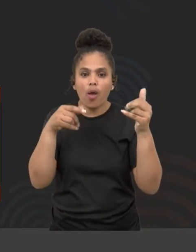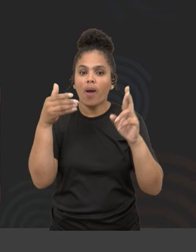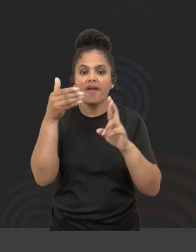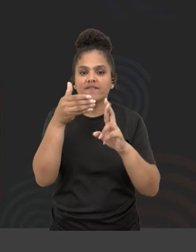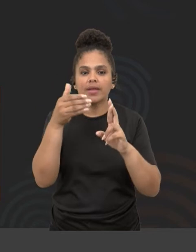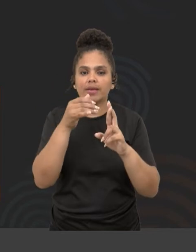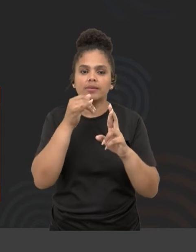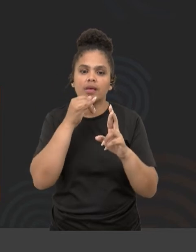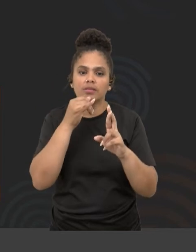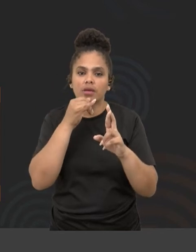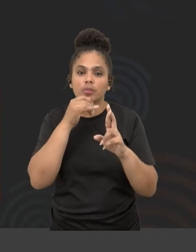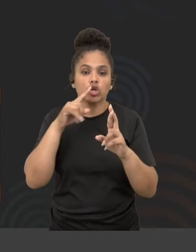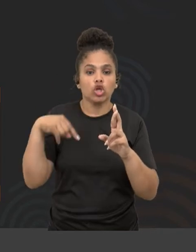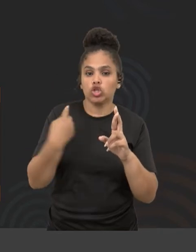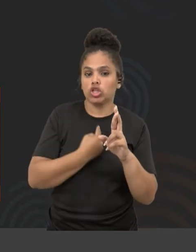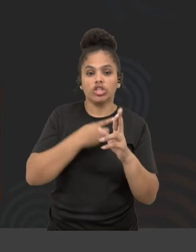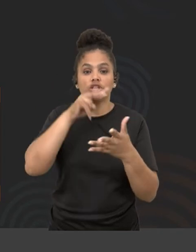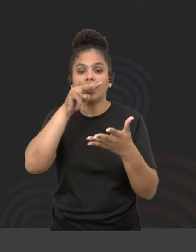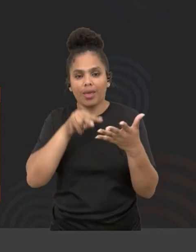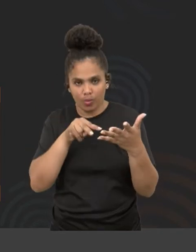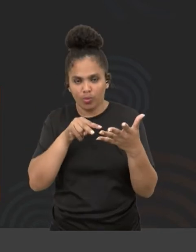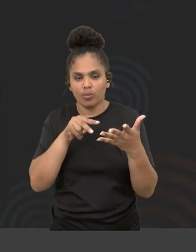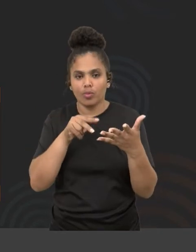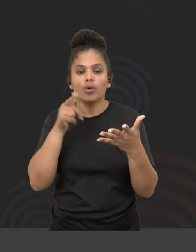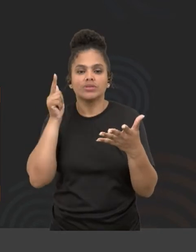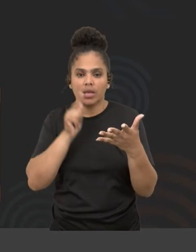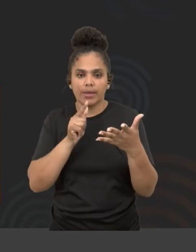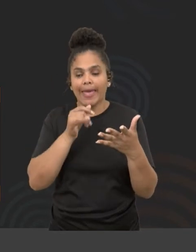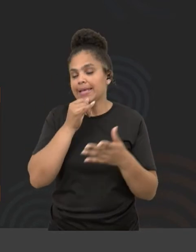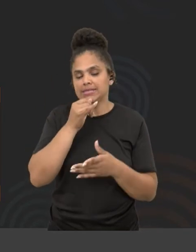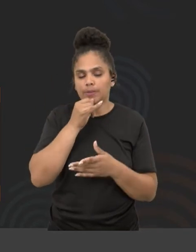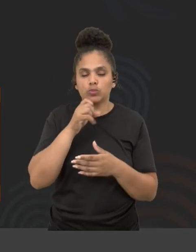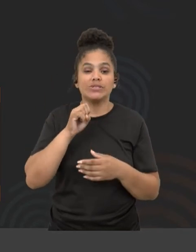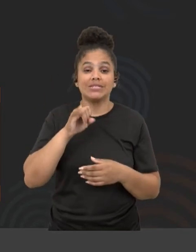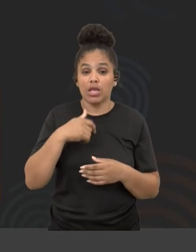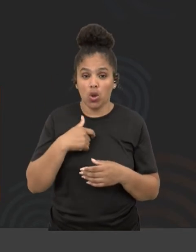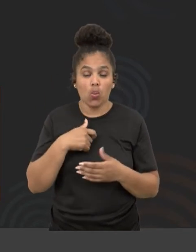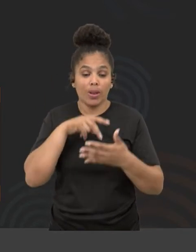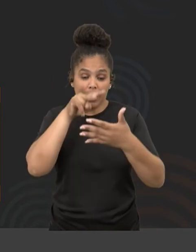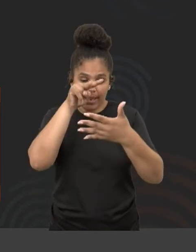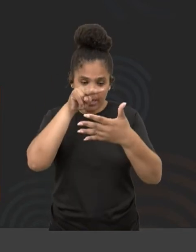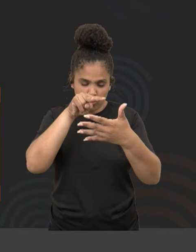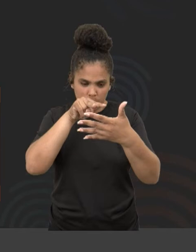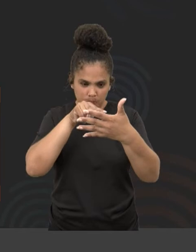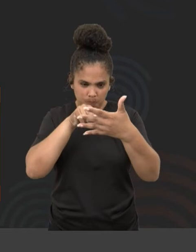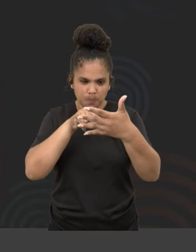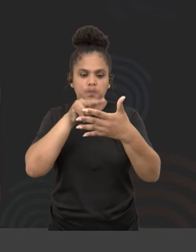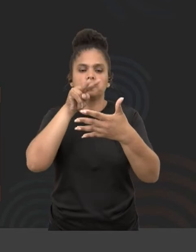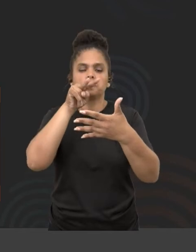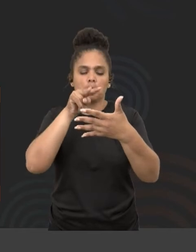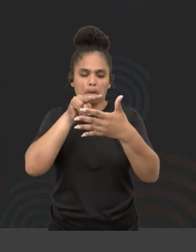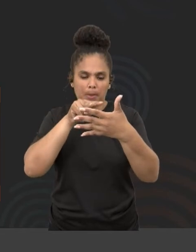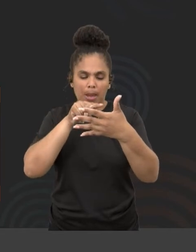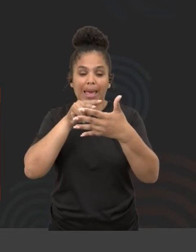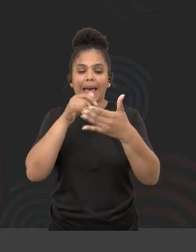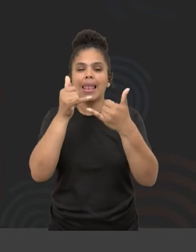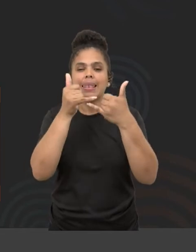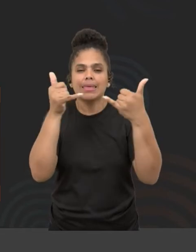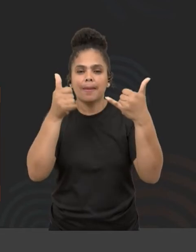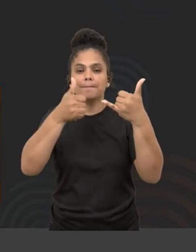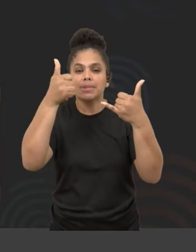foi a última linha que a gente leu. Então, por exemplo, se eu estou lendo essa primeira